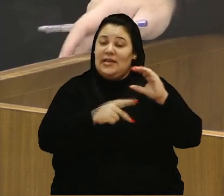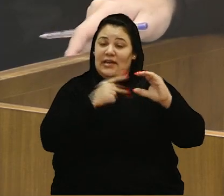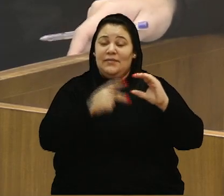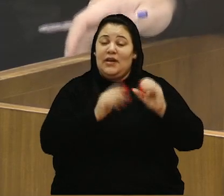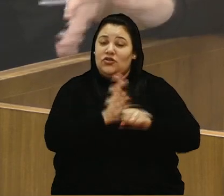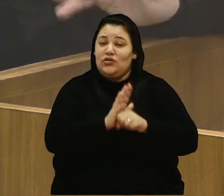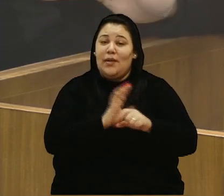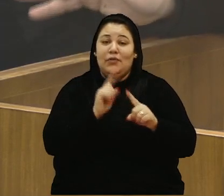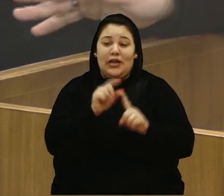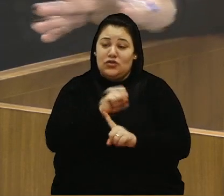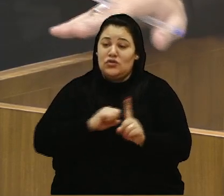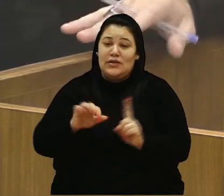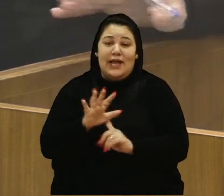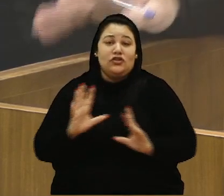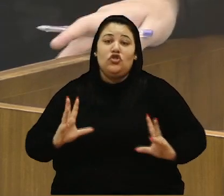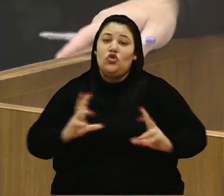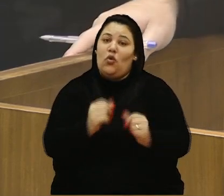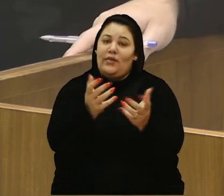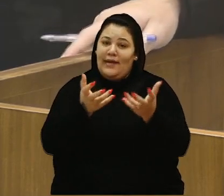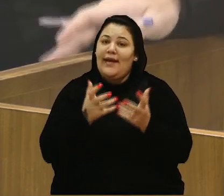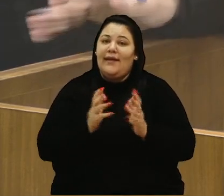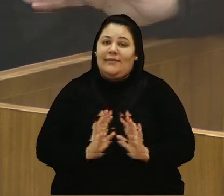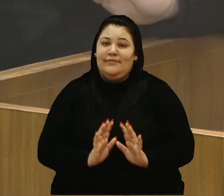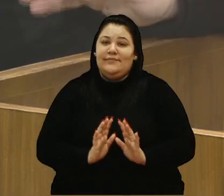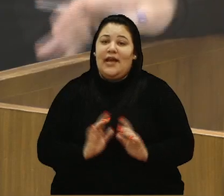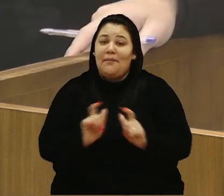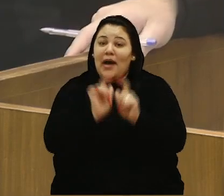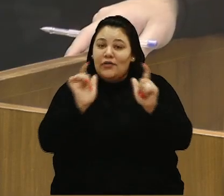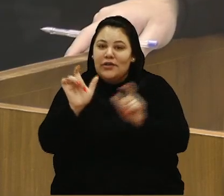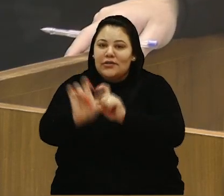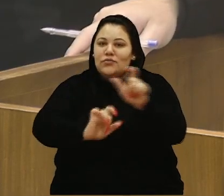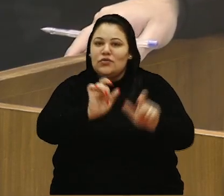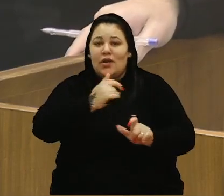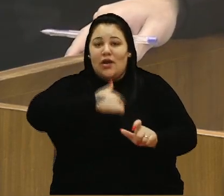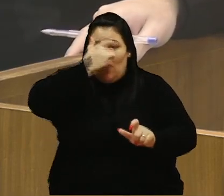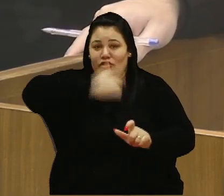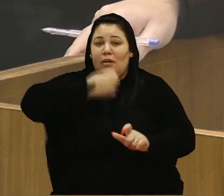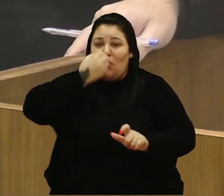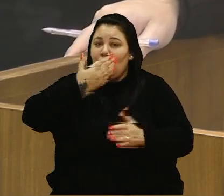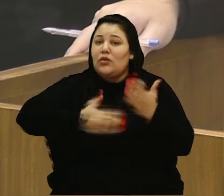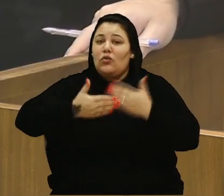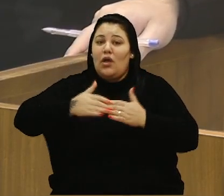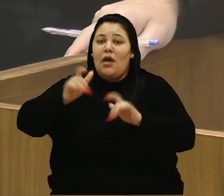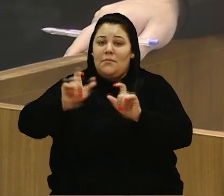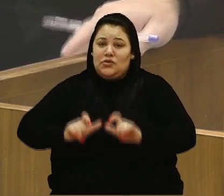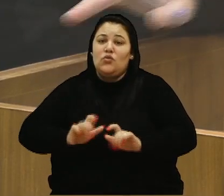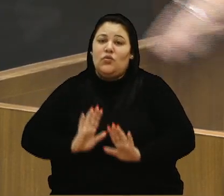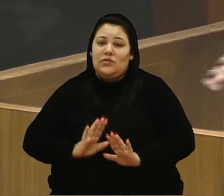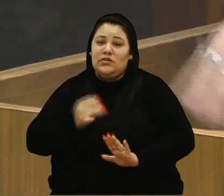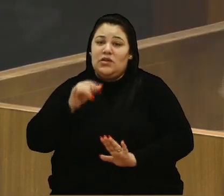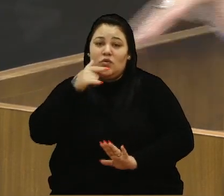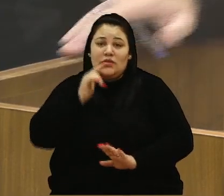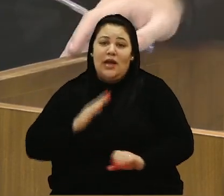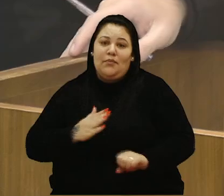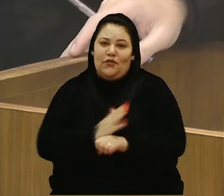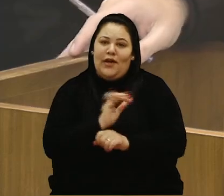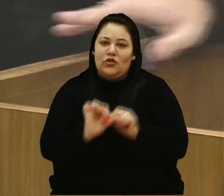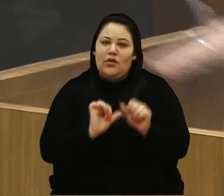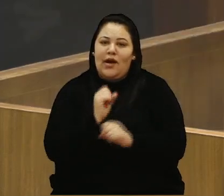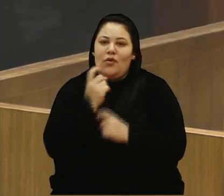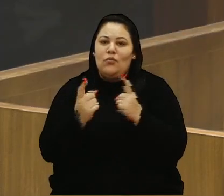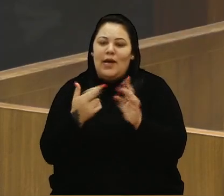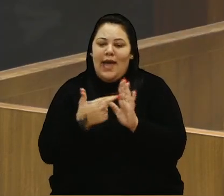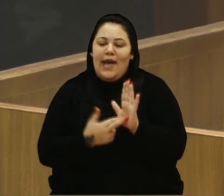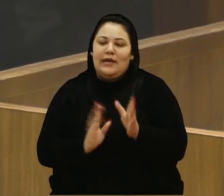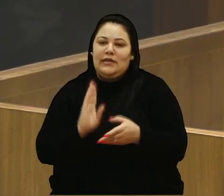com todos vocês aí, oposição, situação, todo mundo aí. Eu acredito que vai ser bom para todo mundo se a gente conseguir aprovar esse negócio e mudar algumas regrinhas ali, nem